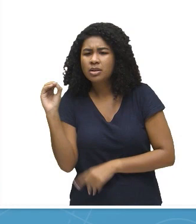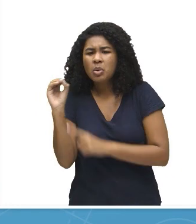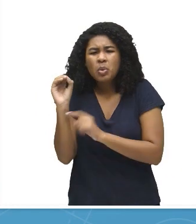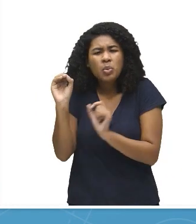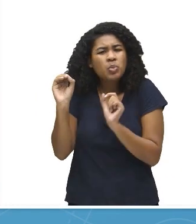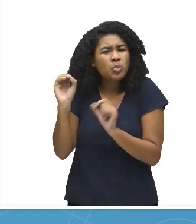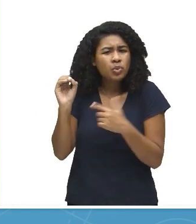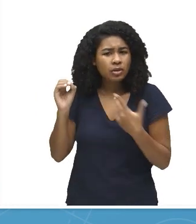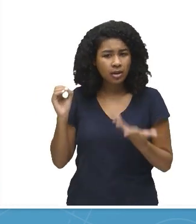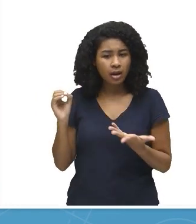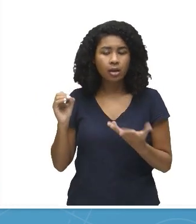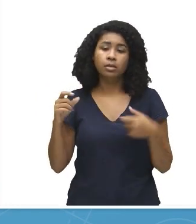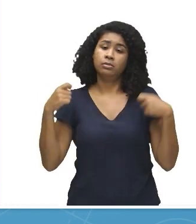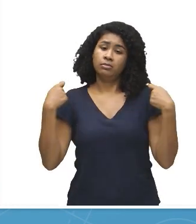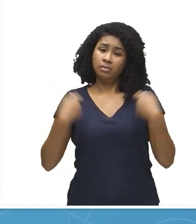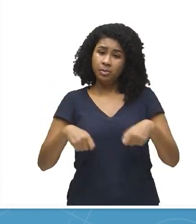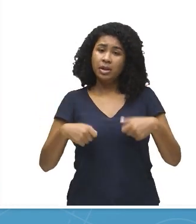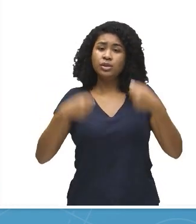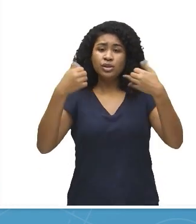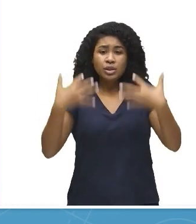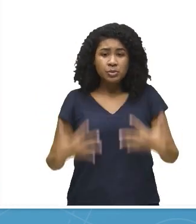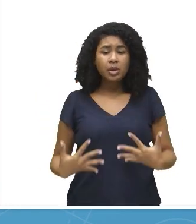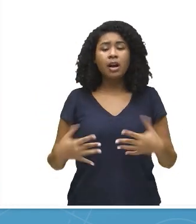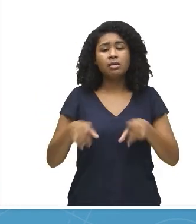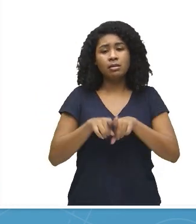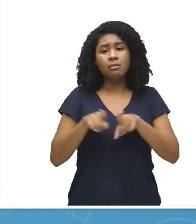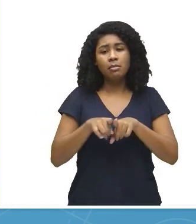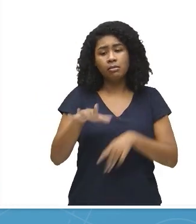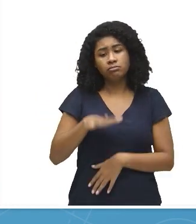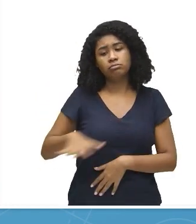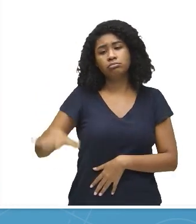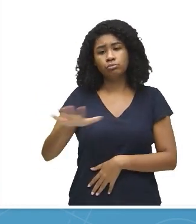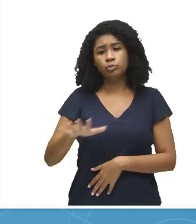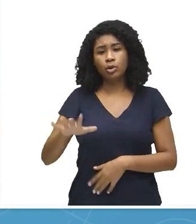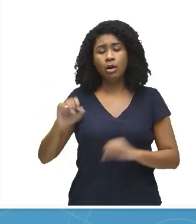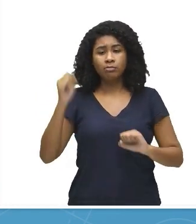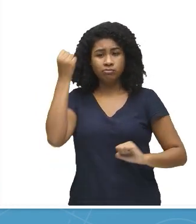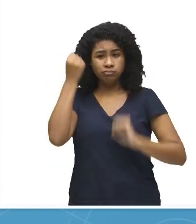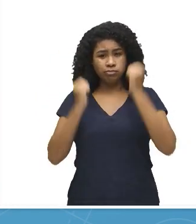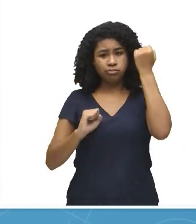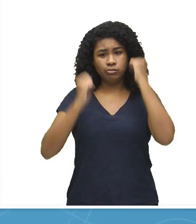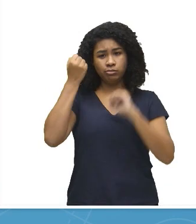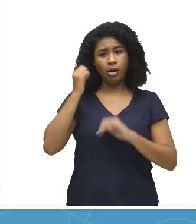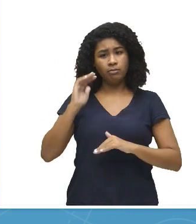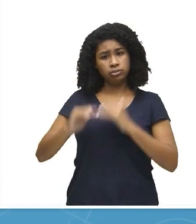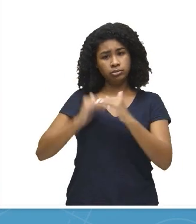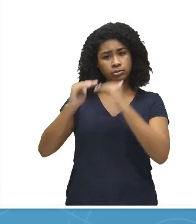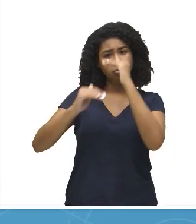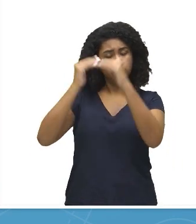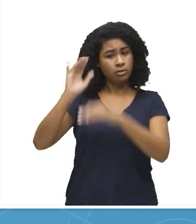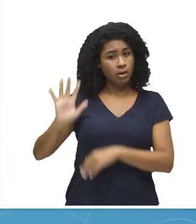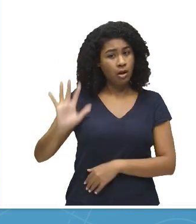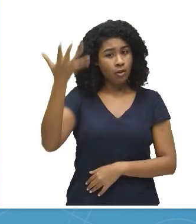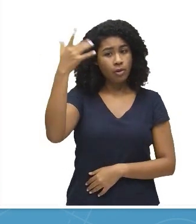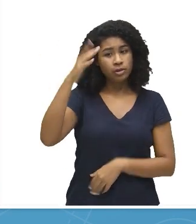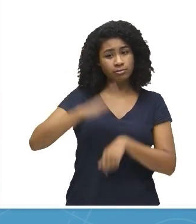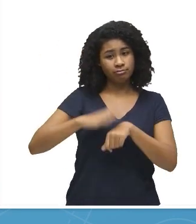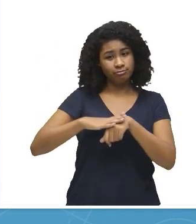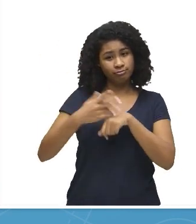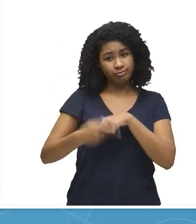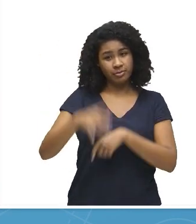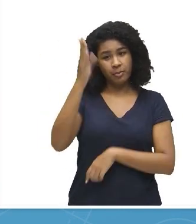falar também sobre a industrialização, né? Que aconteceu aqui no Brasil. Então, aí nós